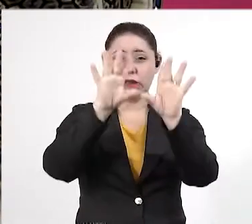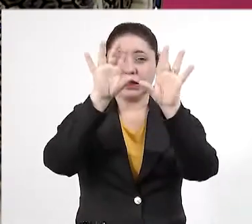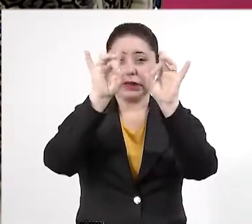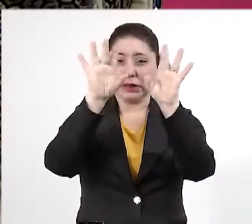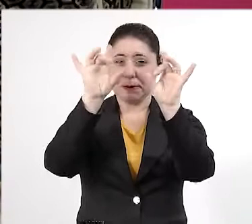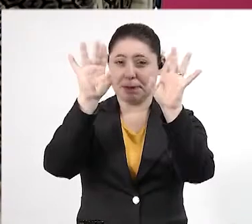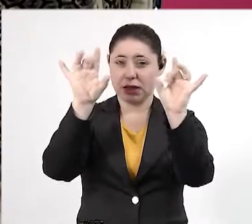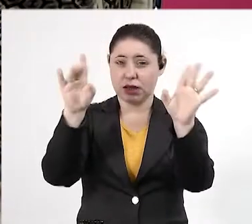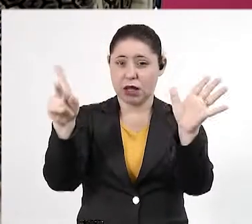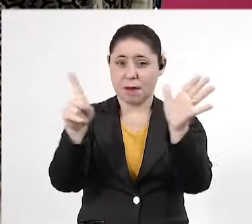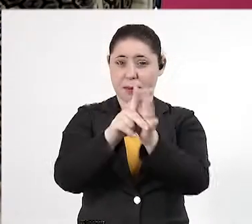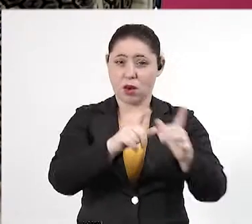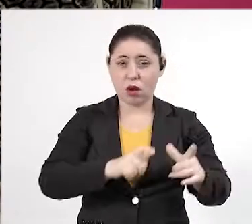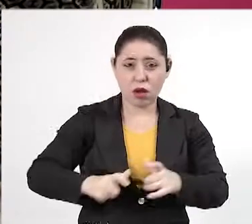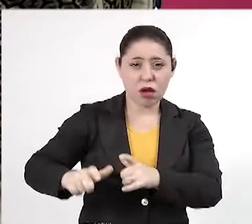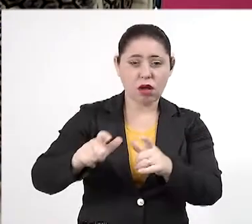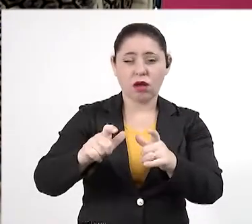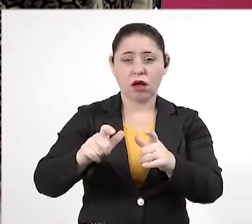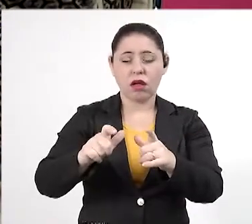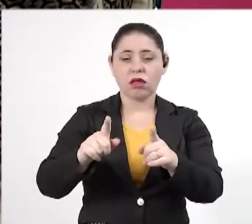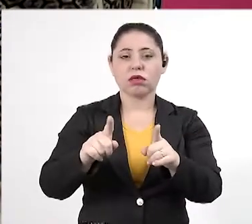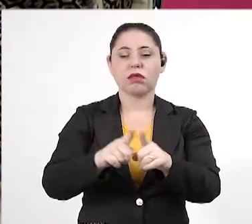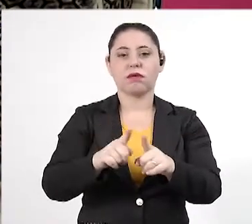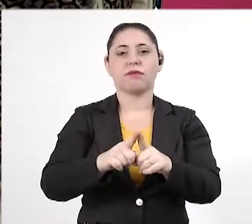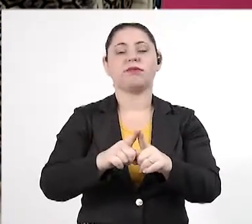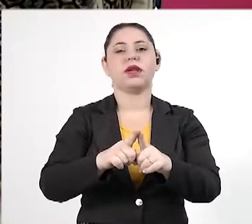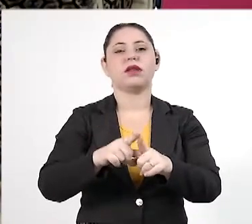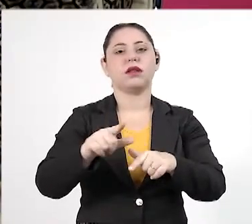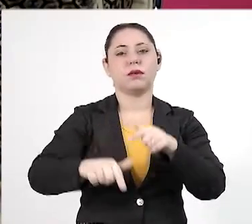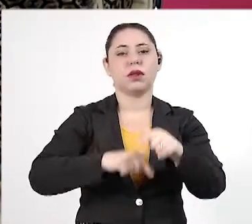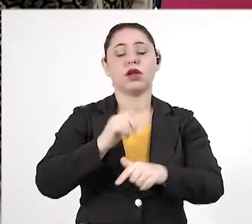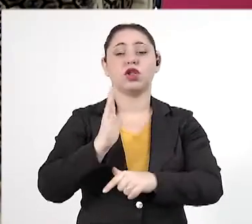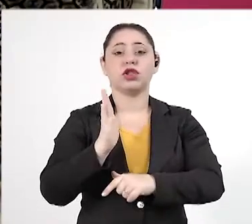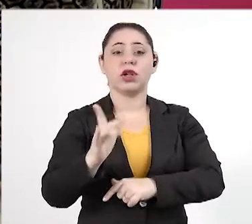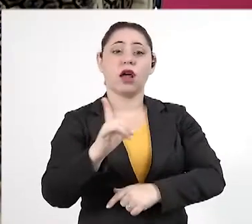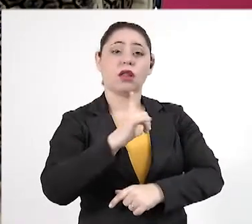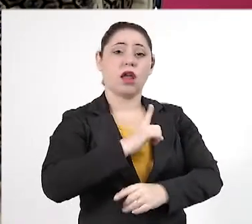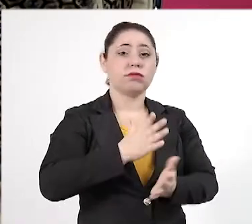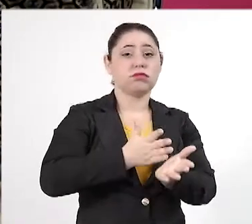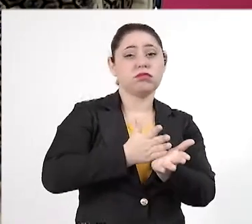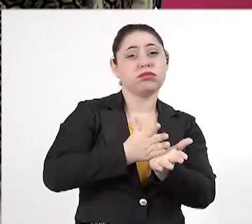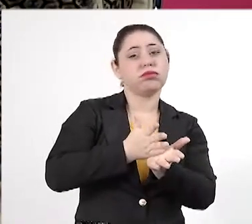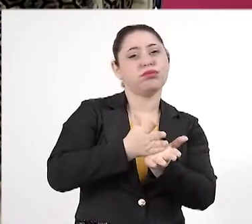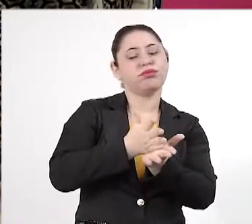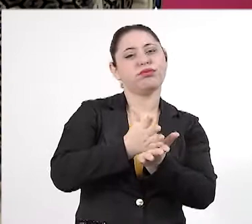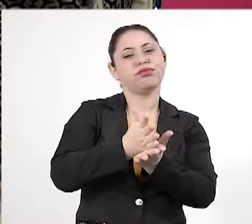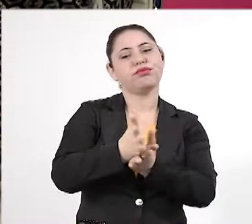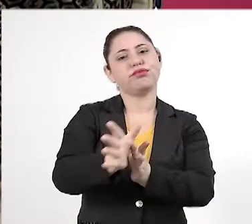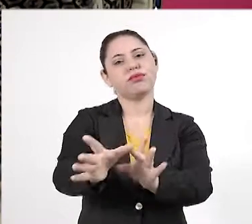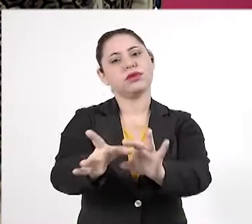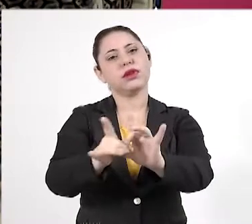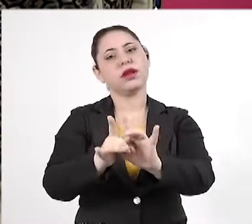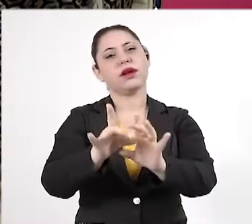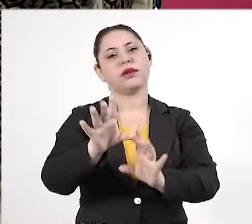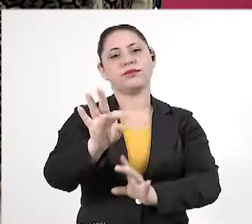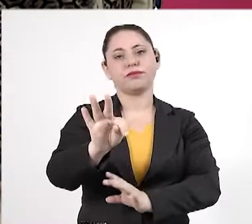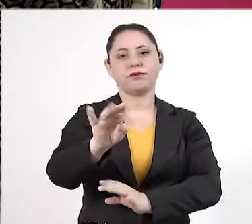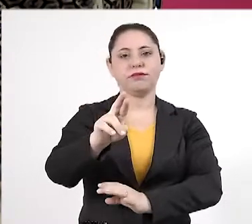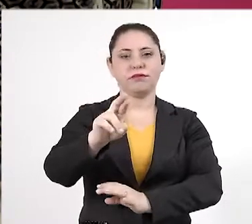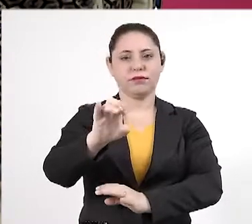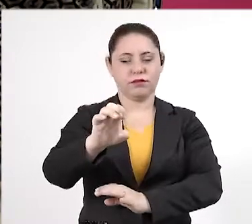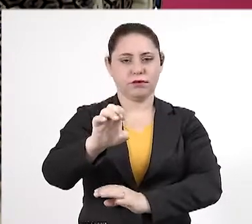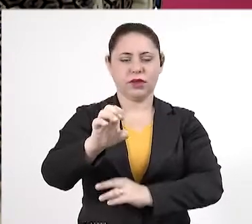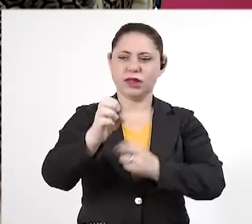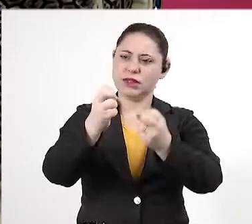como especialista nessa área, por lidar também e já ter essa carreira, essa trajetória ligada ao TRE, eu